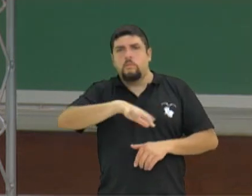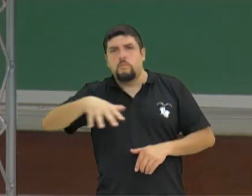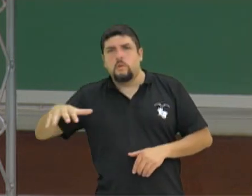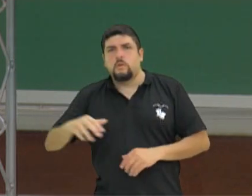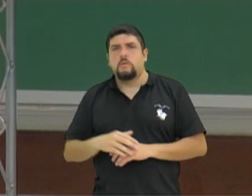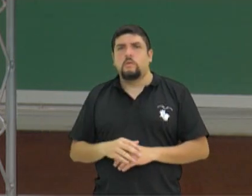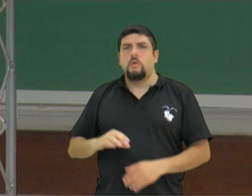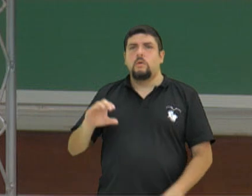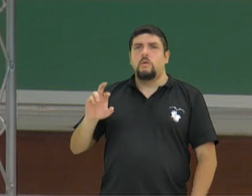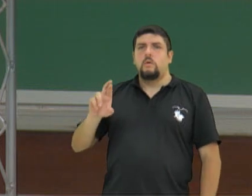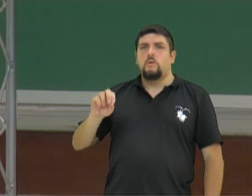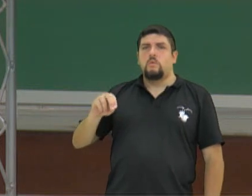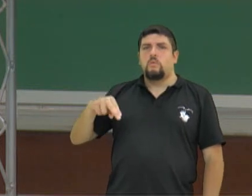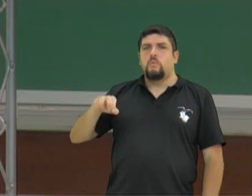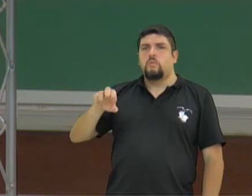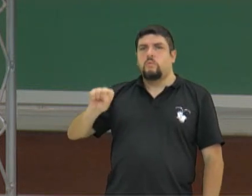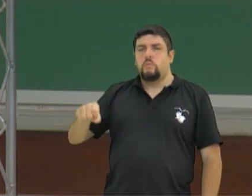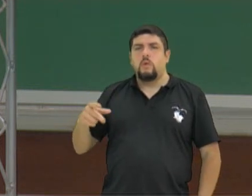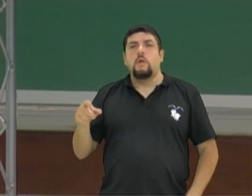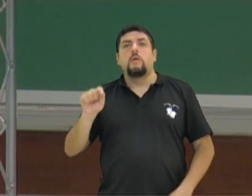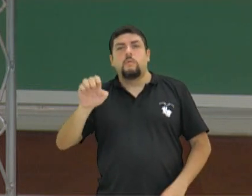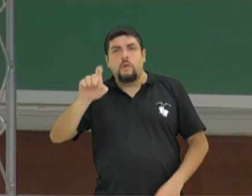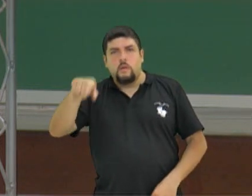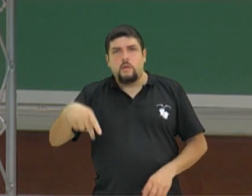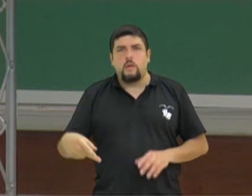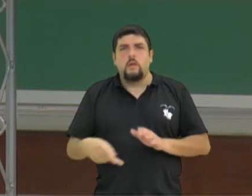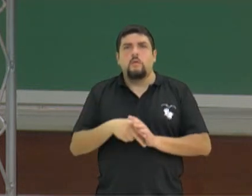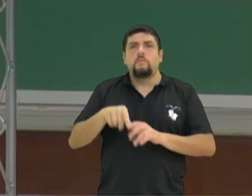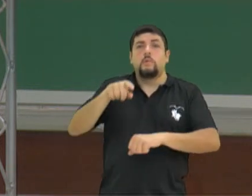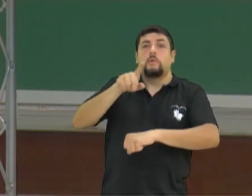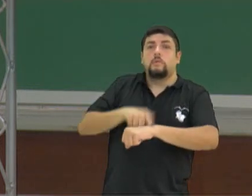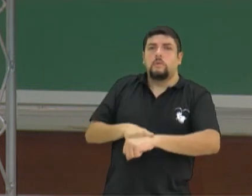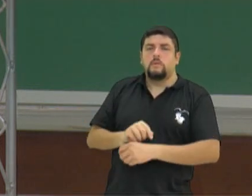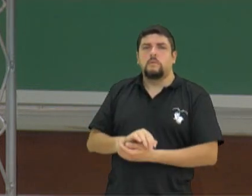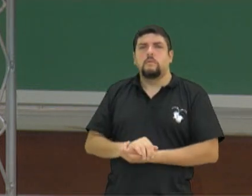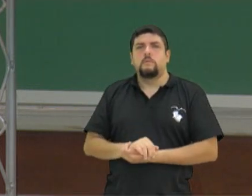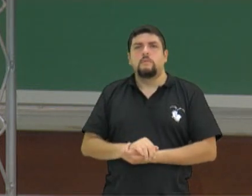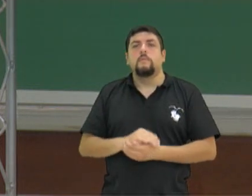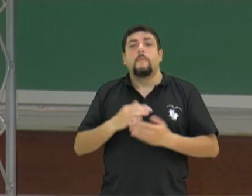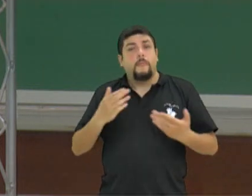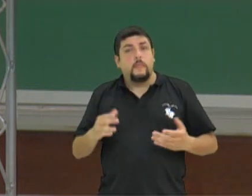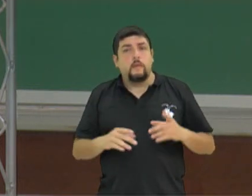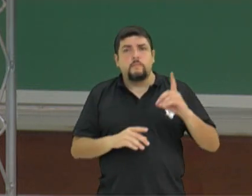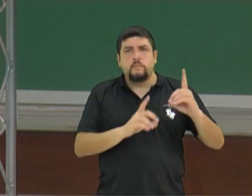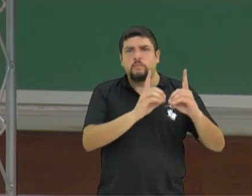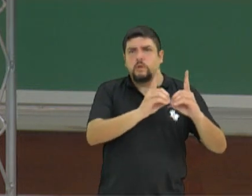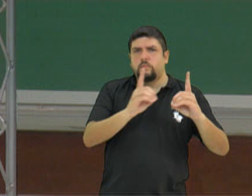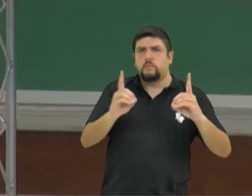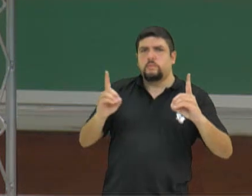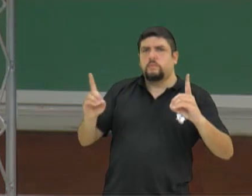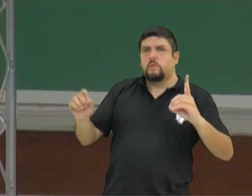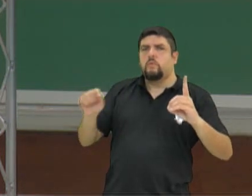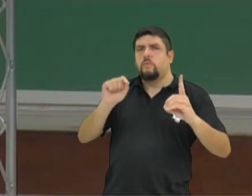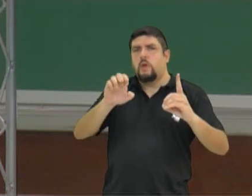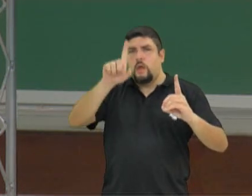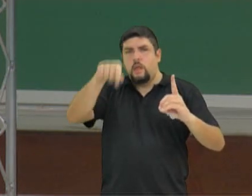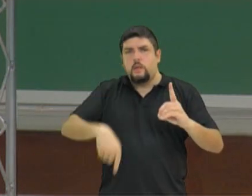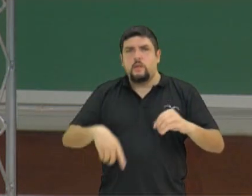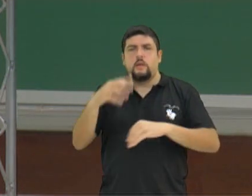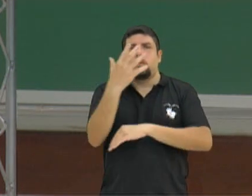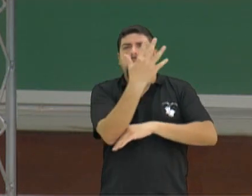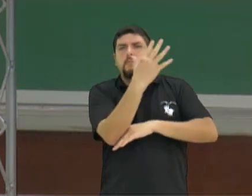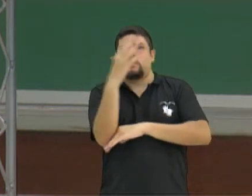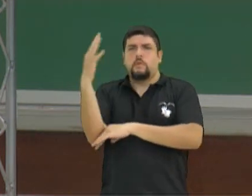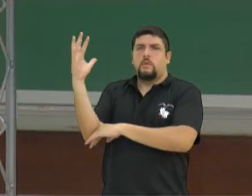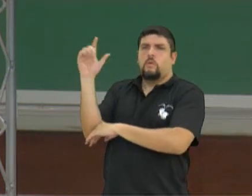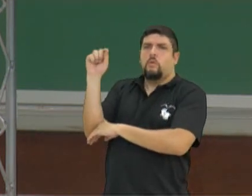e por aí vai. Então a gente tem ali as forças da natureza sendo incorporadas por criaturas que têm características humanas,